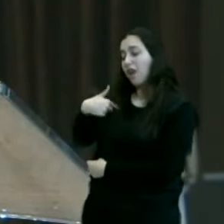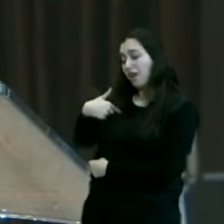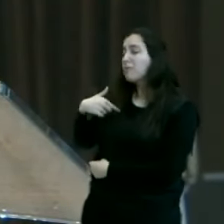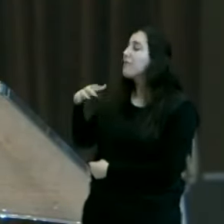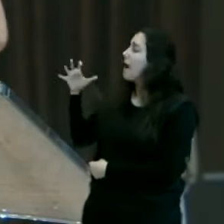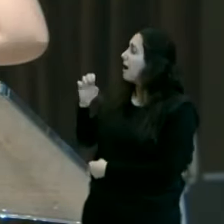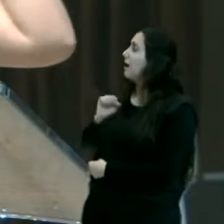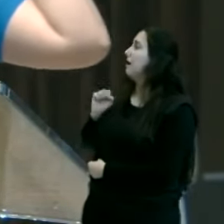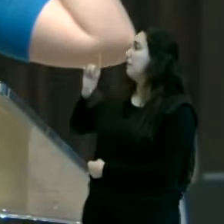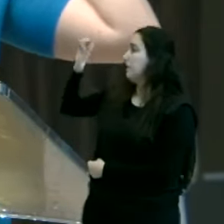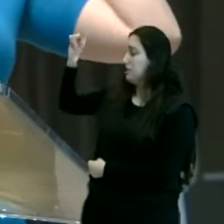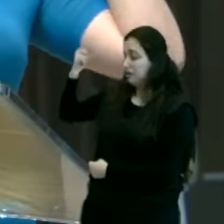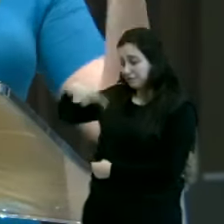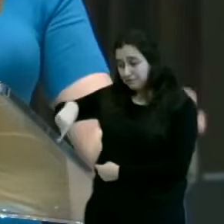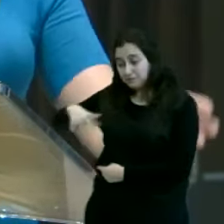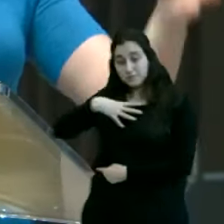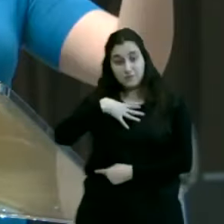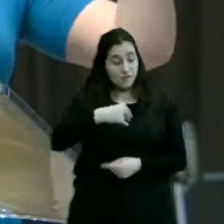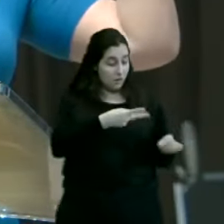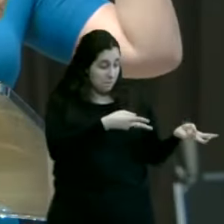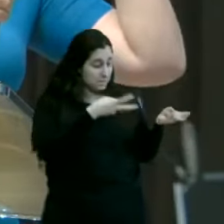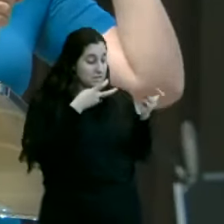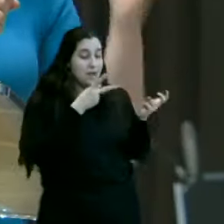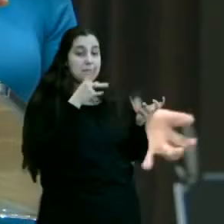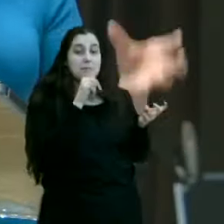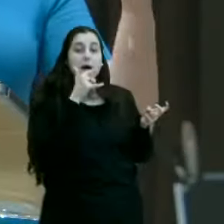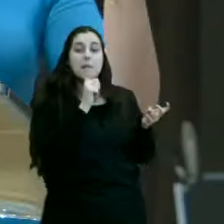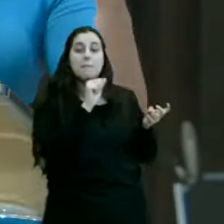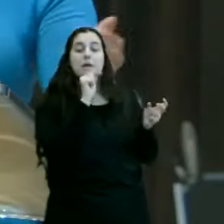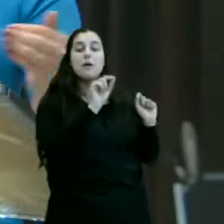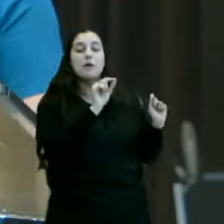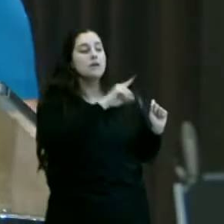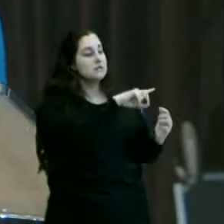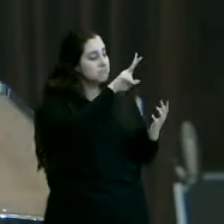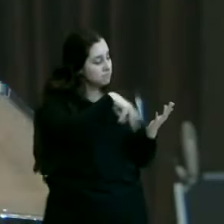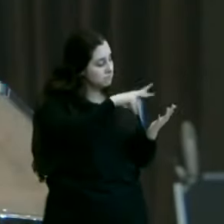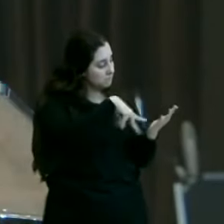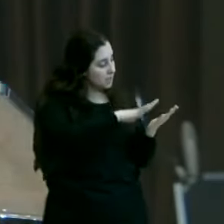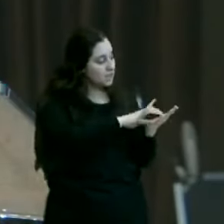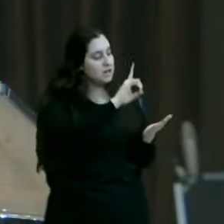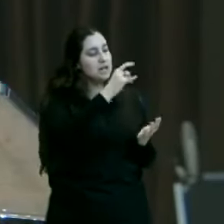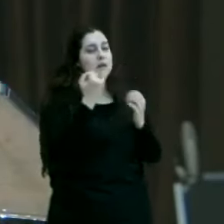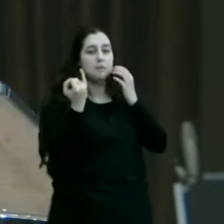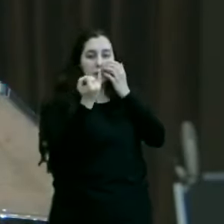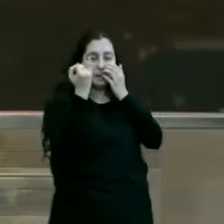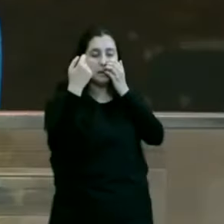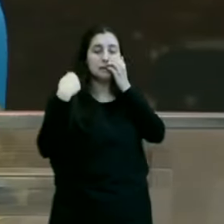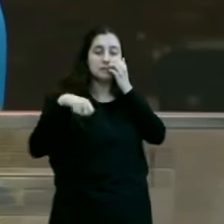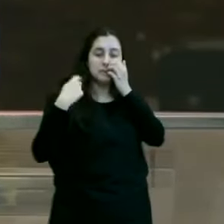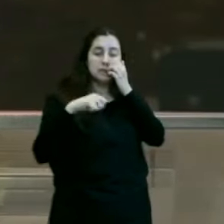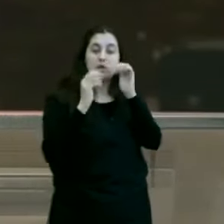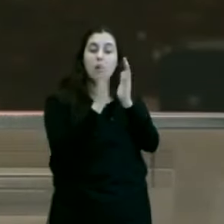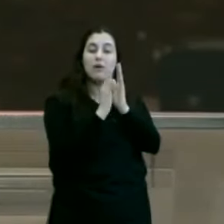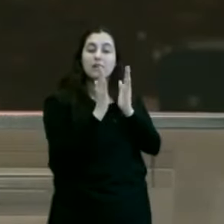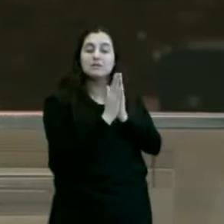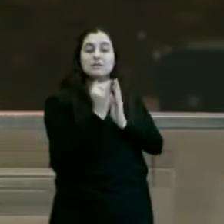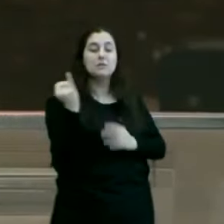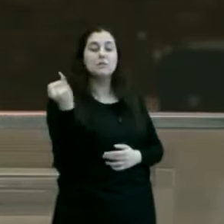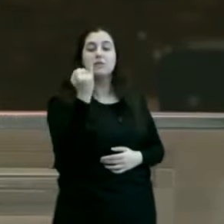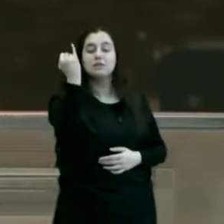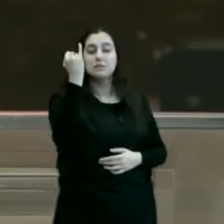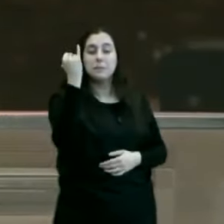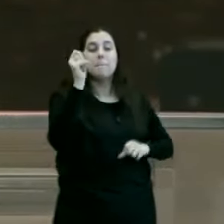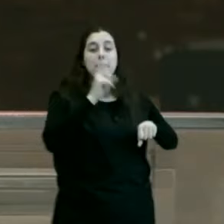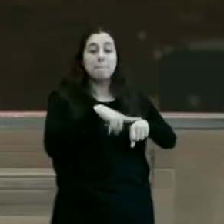Senhor. Os seus filhos precisam ver você investindo tempo em ler a palavra, investindo tempo na oração. E quando